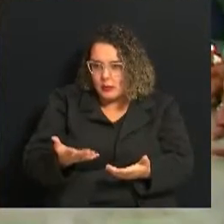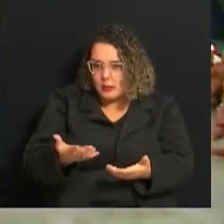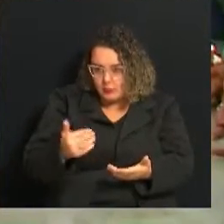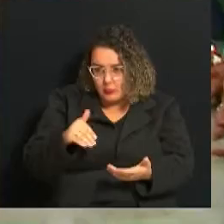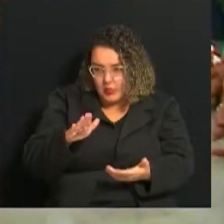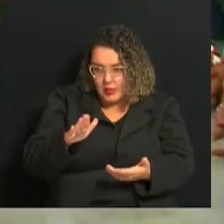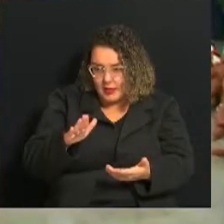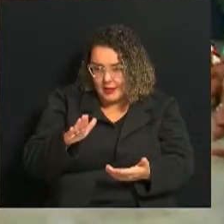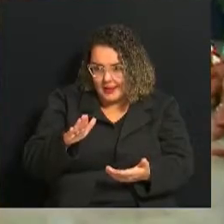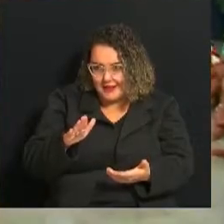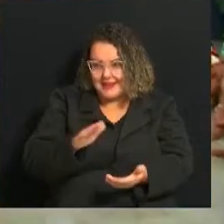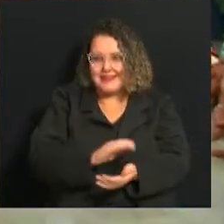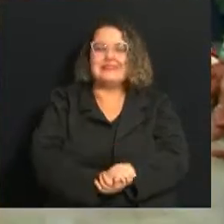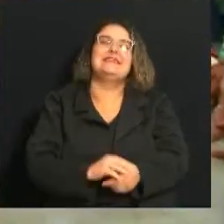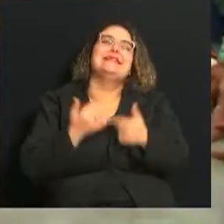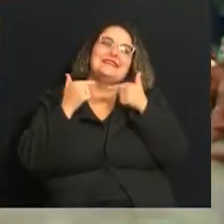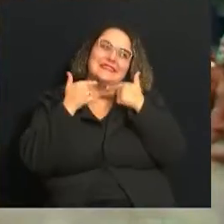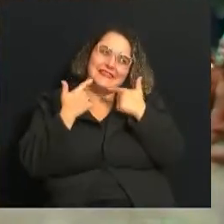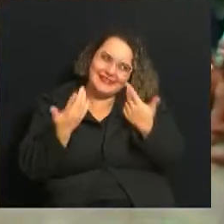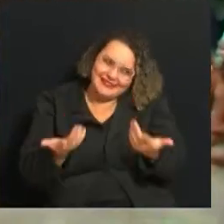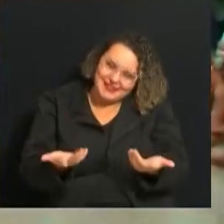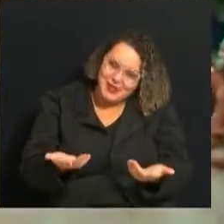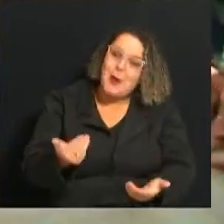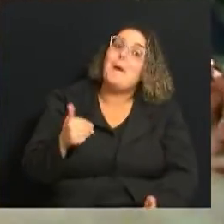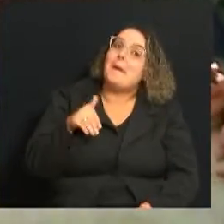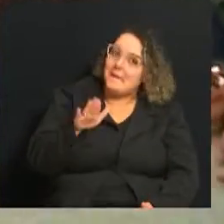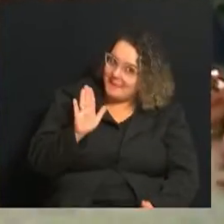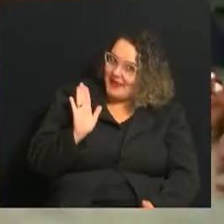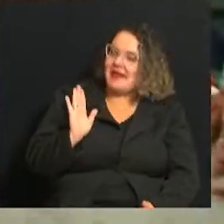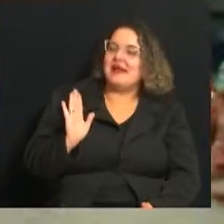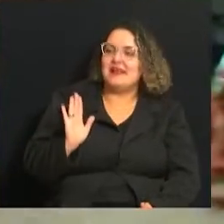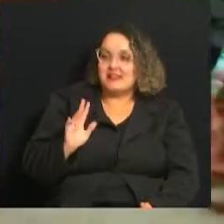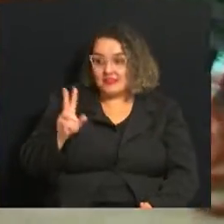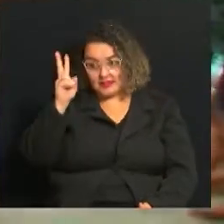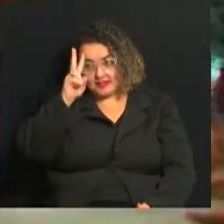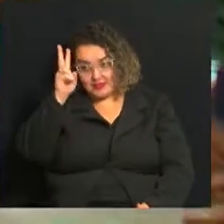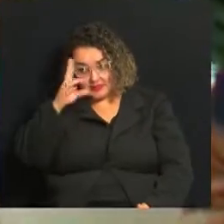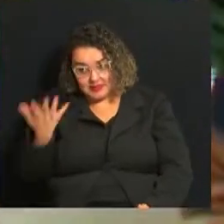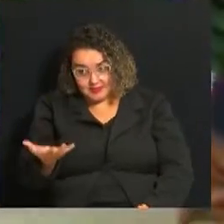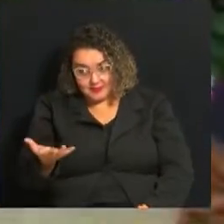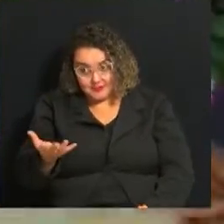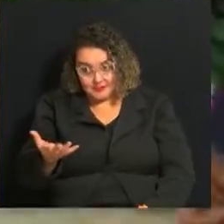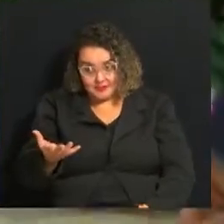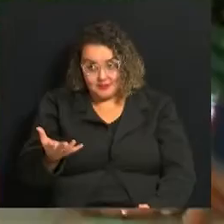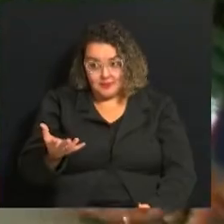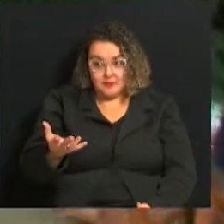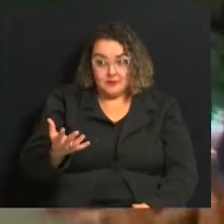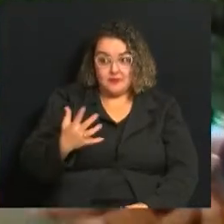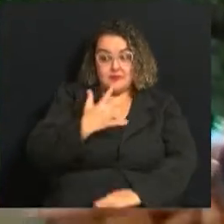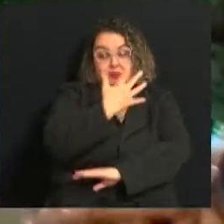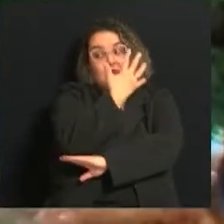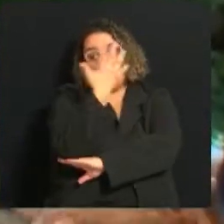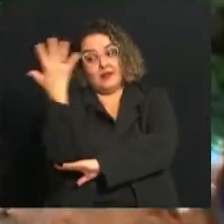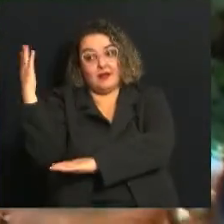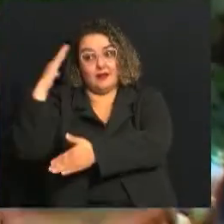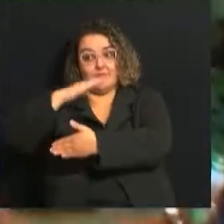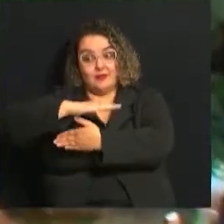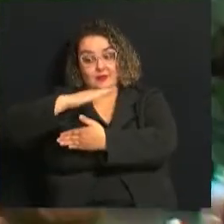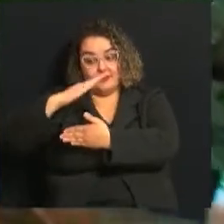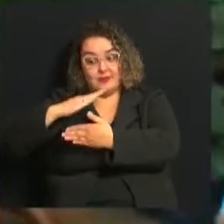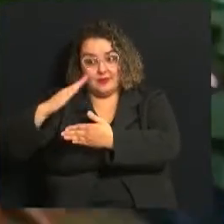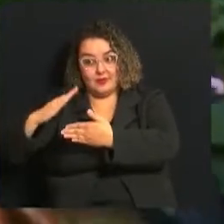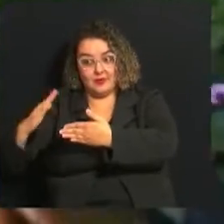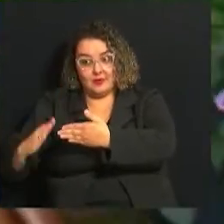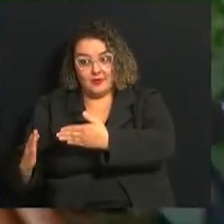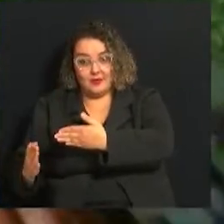jeito, bem mais. Olha, mais. Lembrando, nós trouxemos da mata para o então melhoramento.